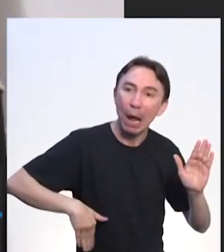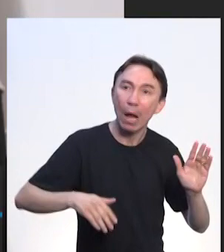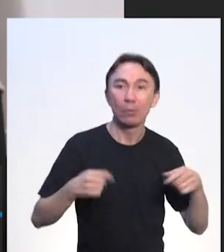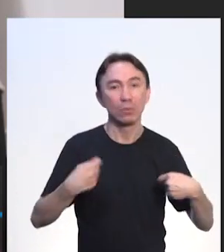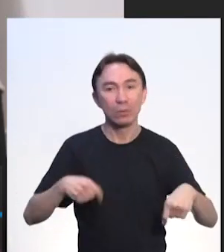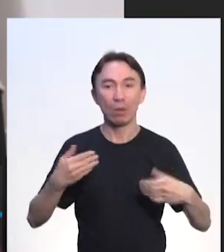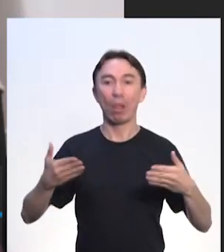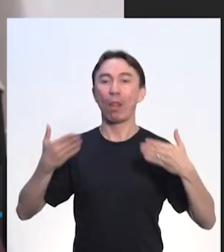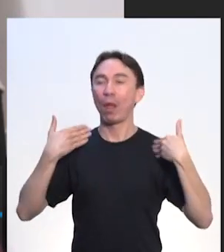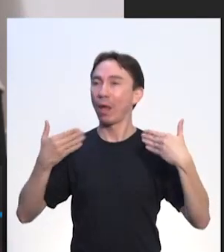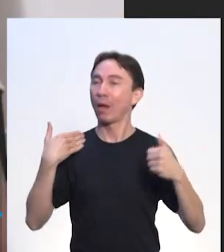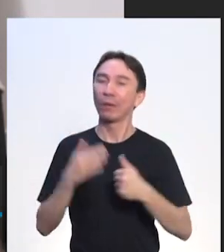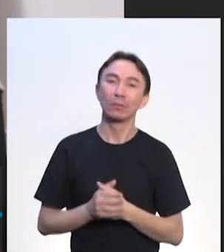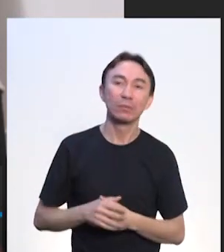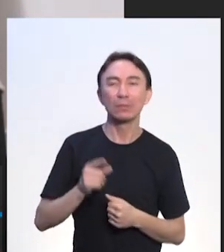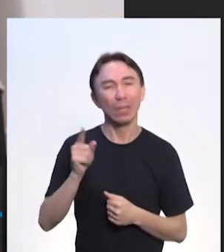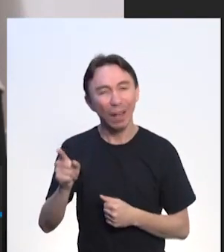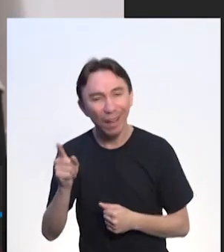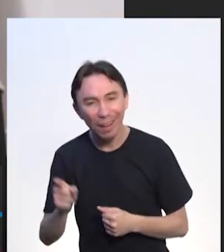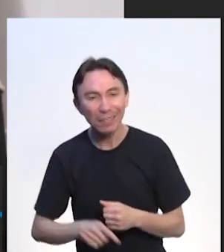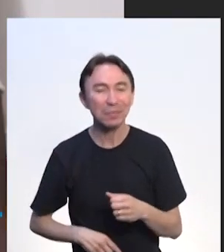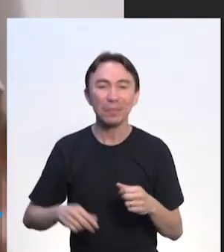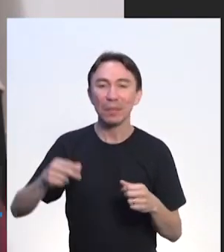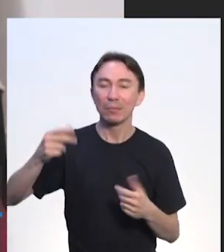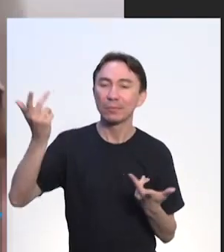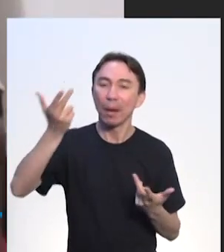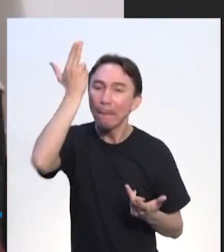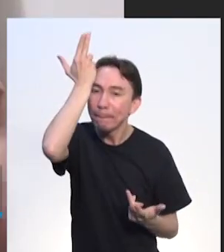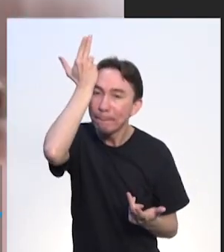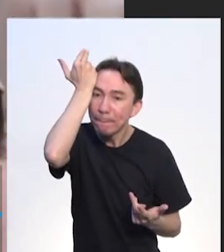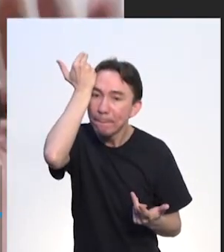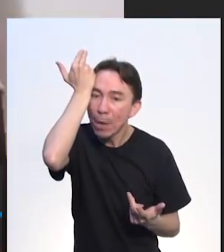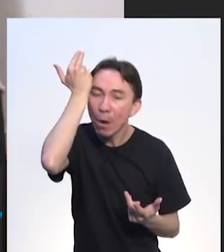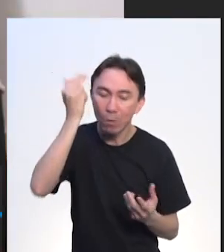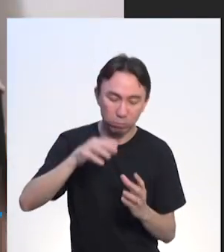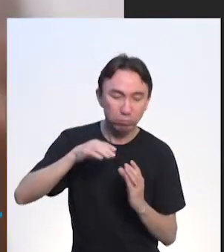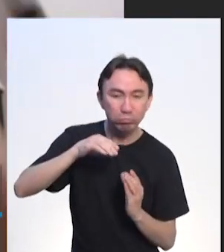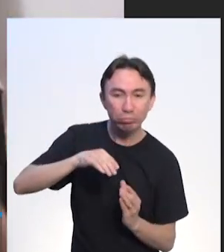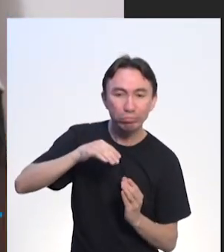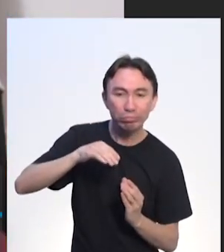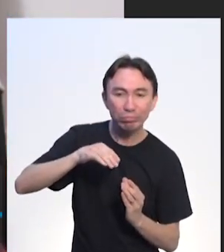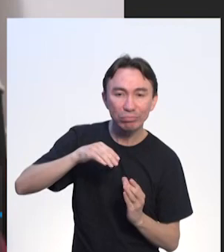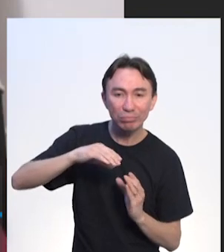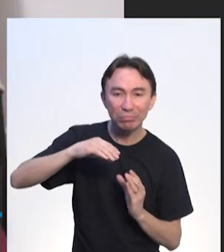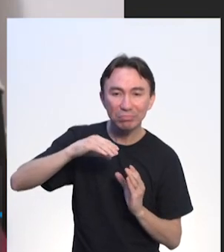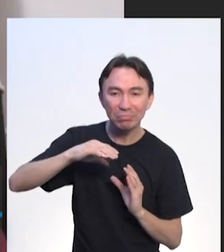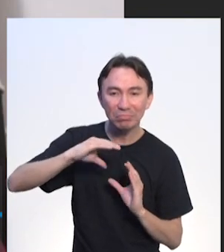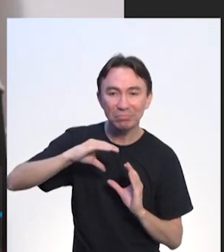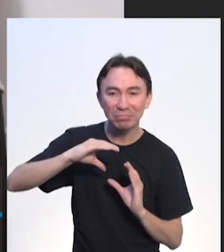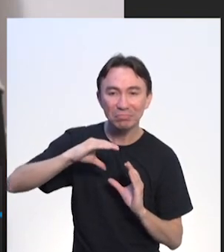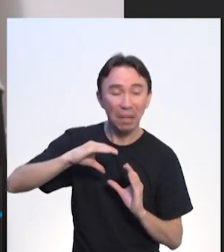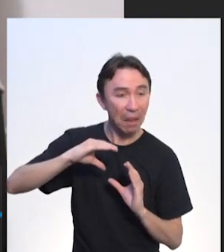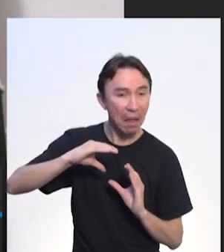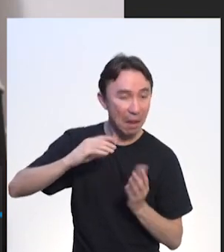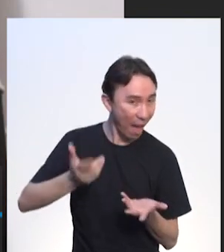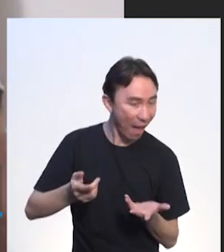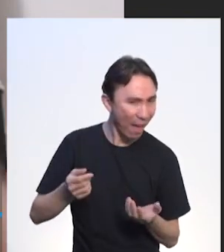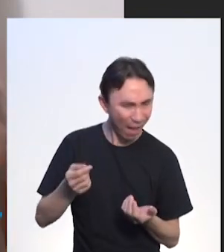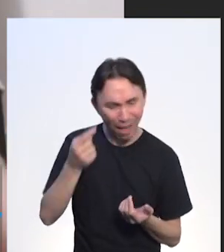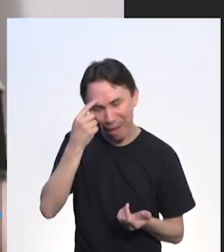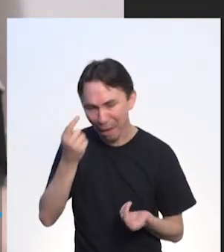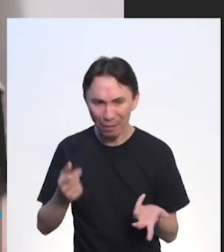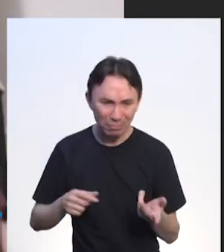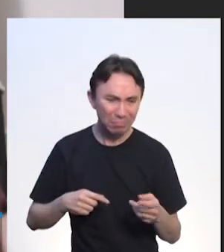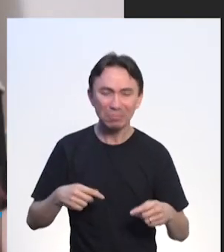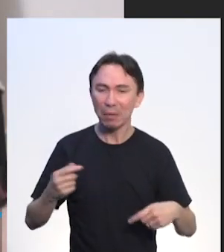na Páscoa. Trabalho nesses lugares onde são realmente empregos sazonais e todo mundo sabe que são empregos sazonais, né? Todo